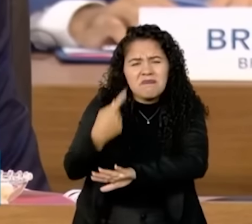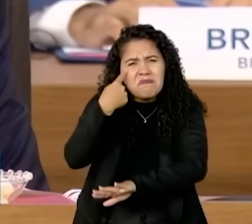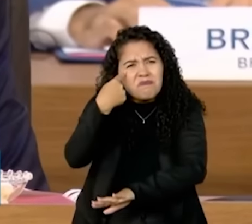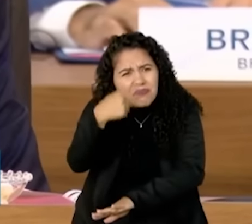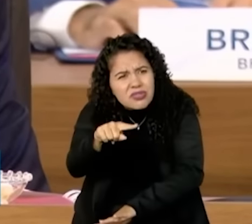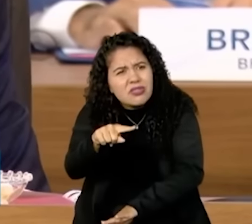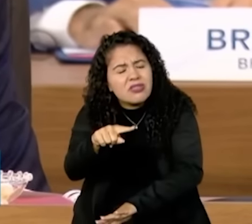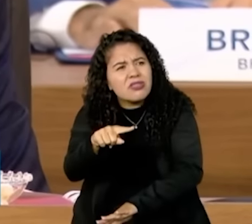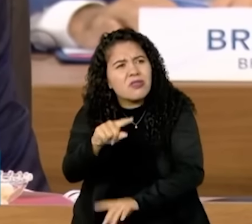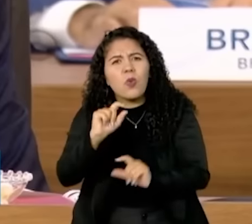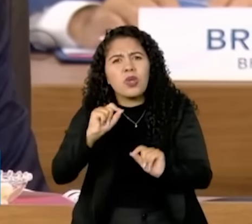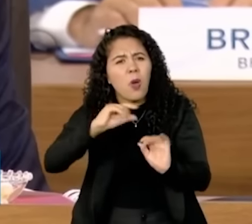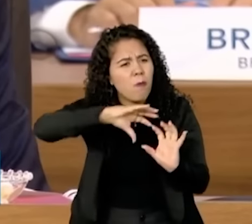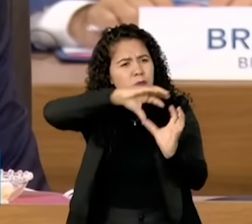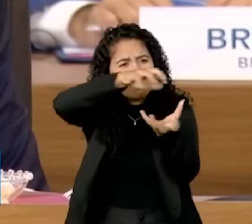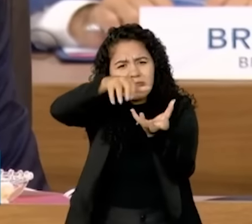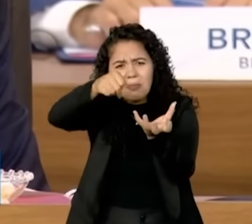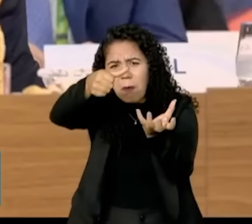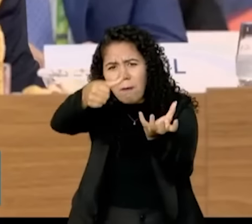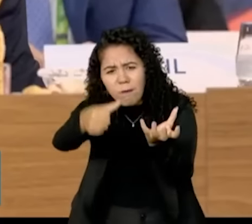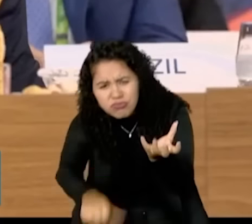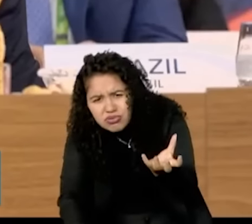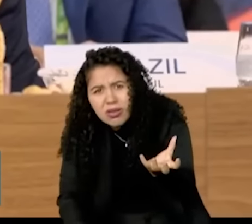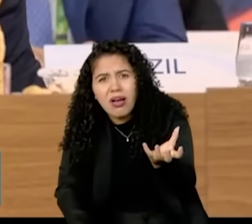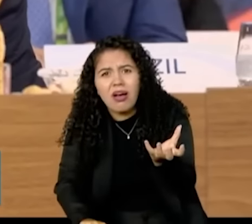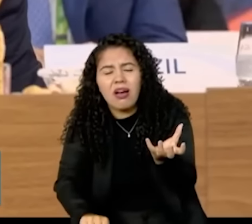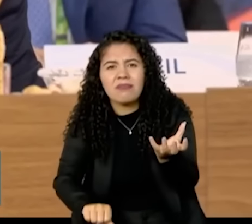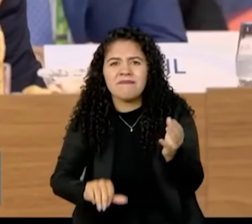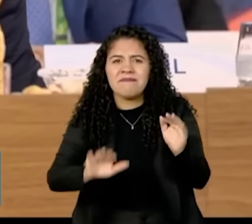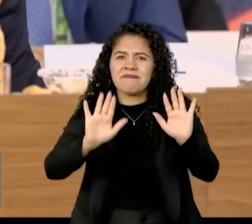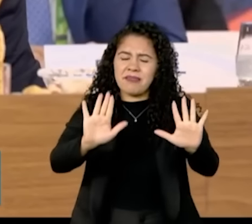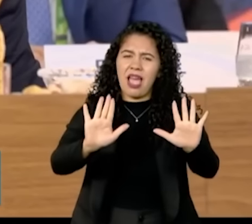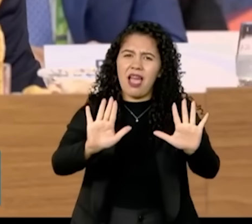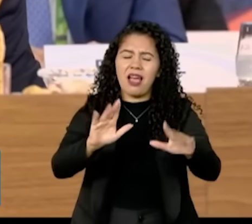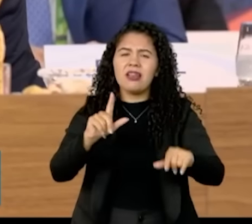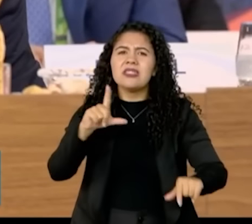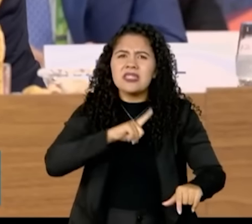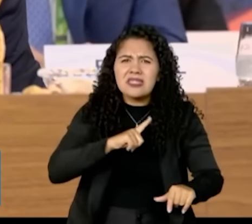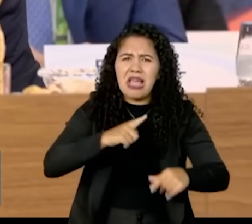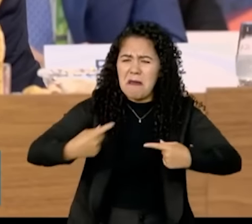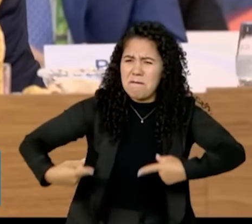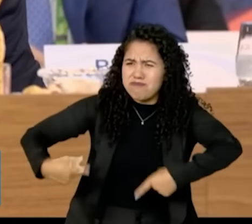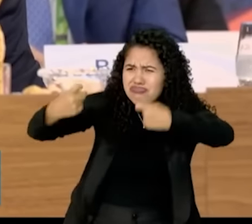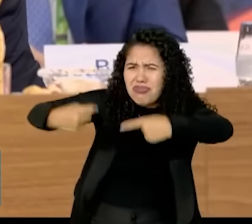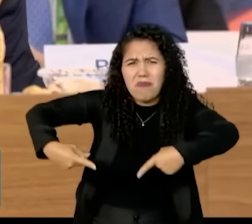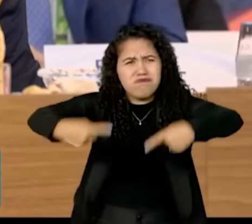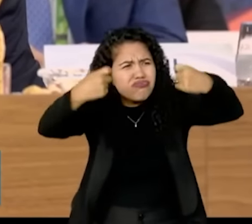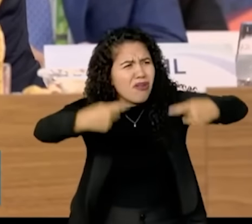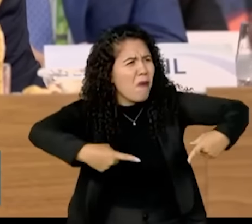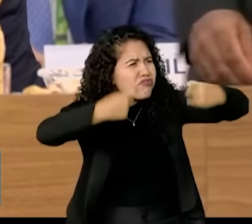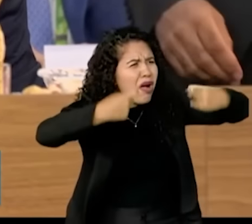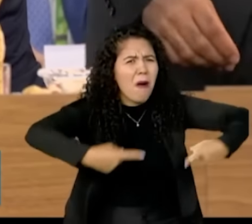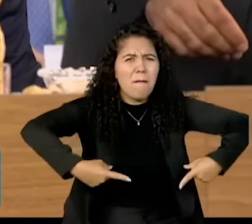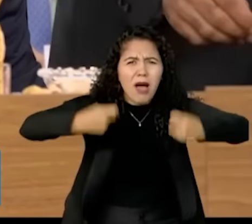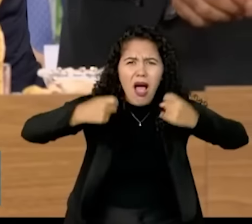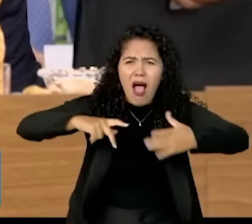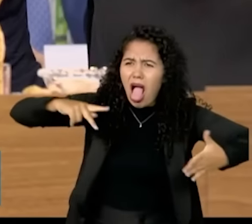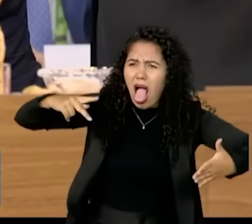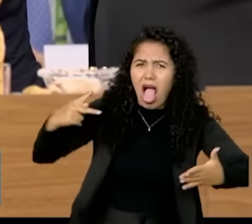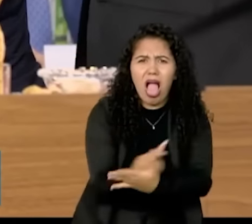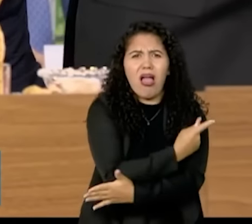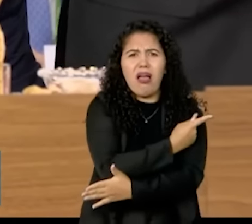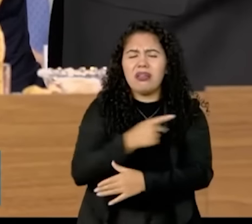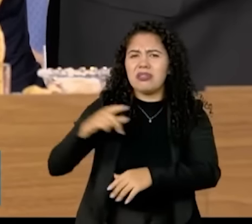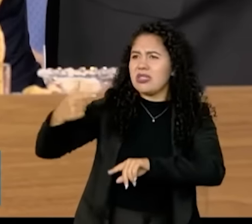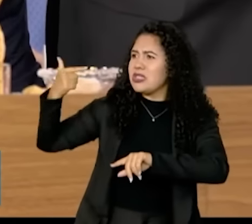que o mundo está pior. Temos o maior número de conflitos armados desde a Segunda Guerra